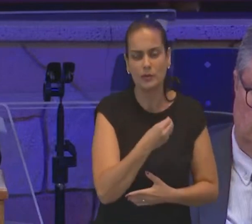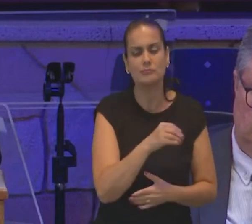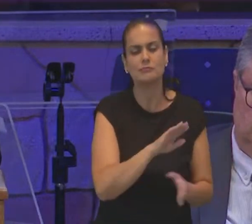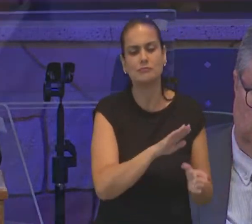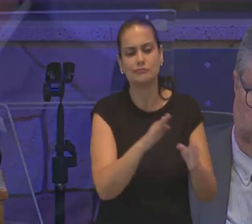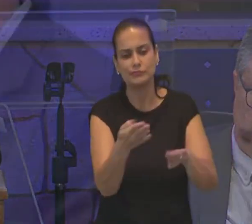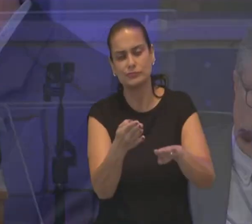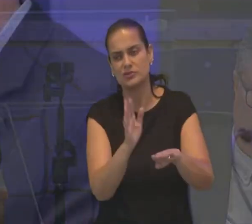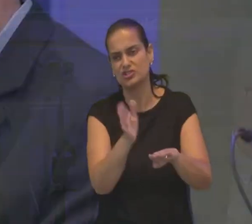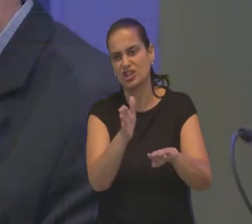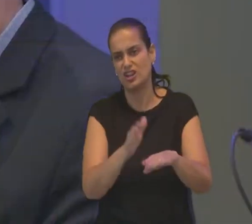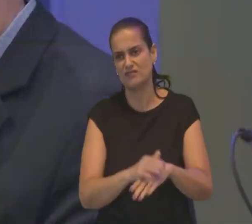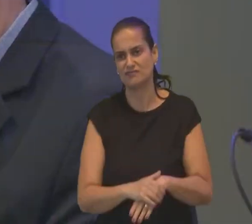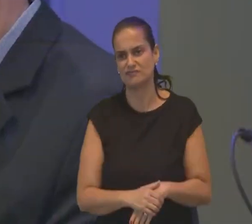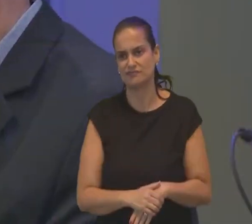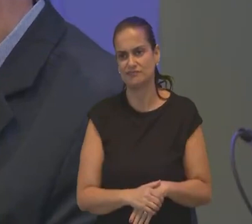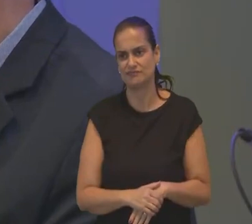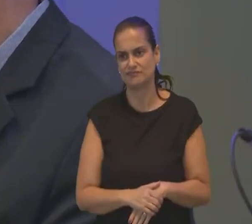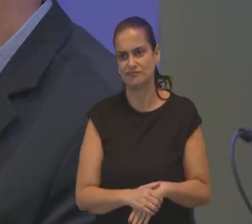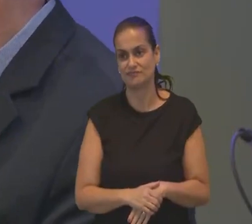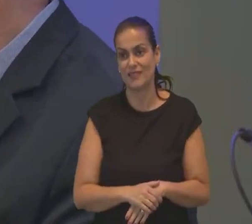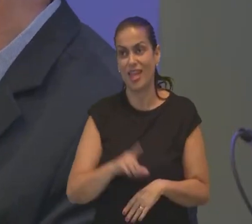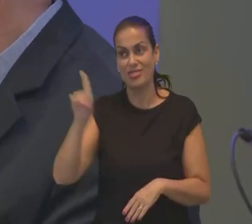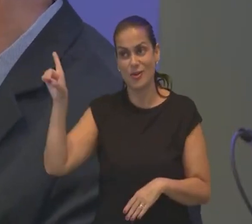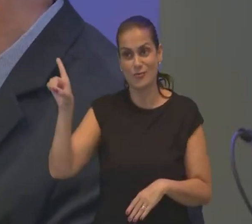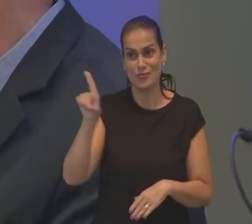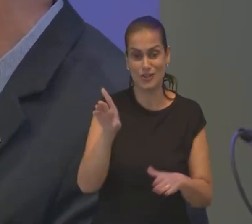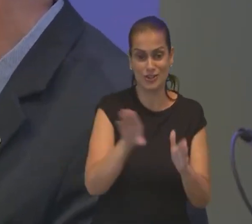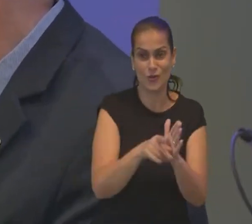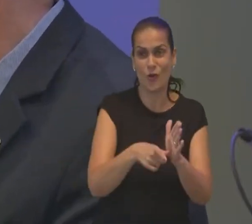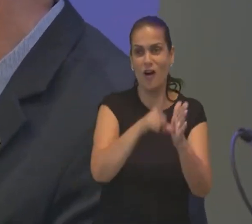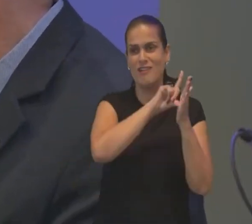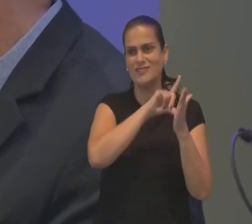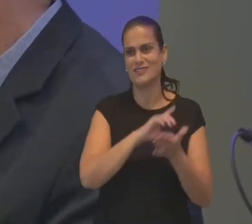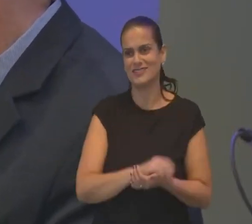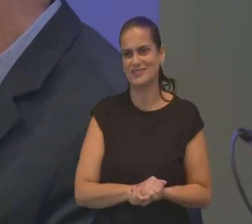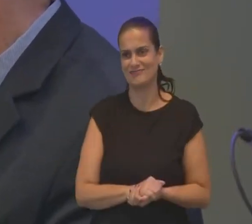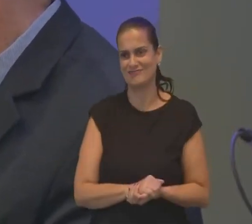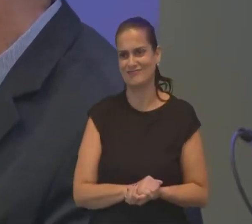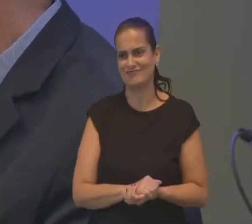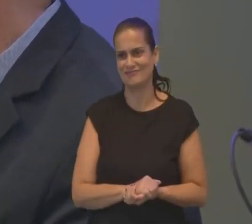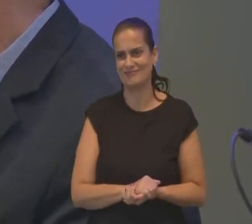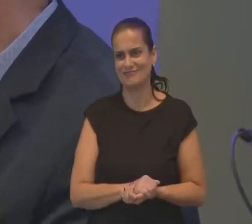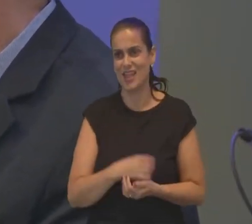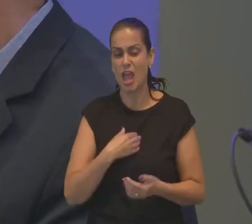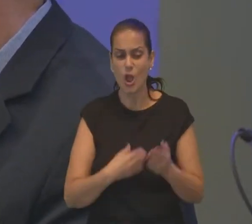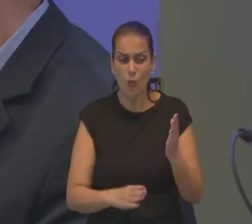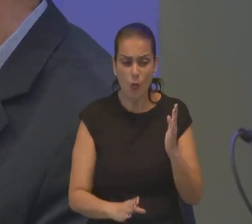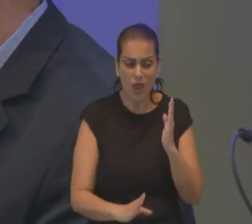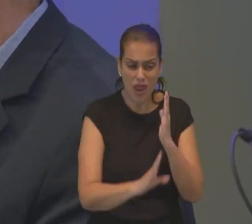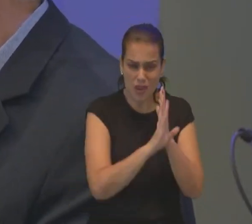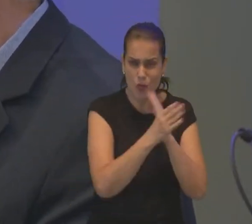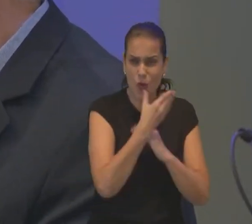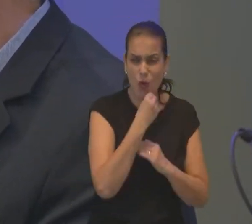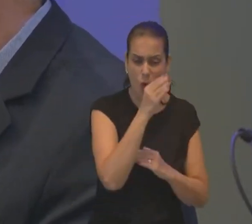morto. Eu peguei Alexandre dentro de boca de fumo para ir levar para a casa de